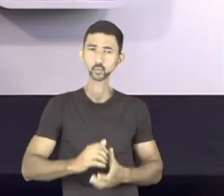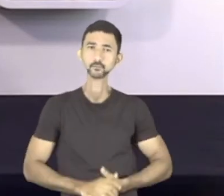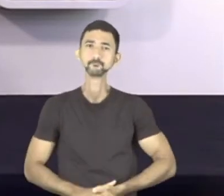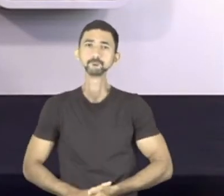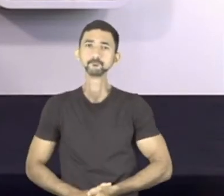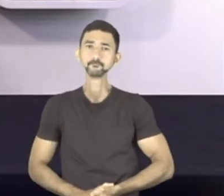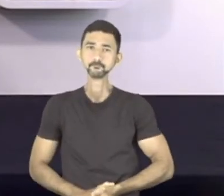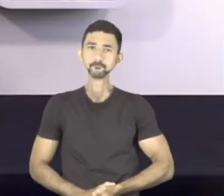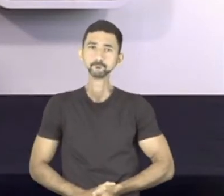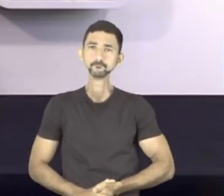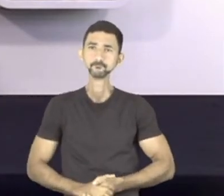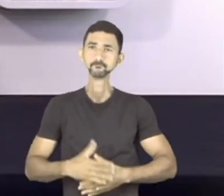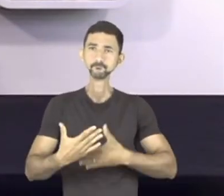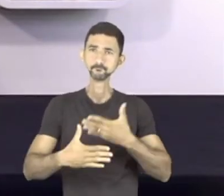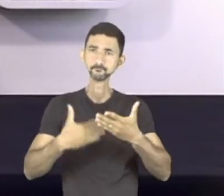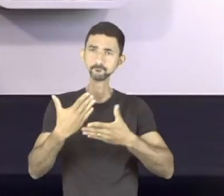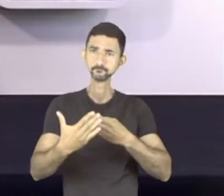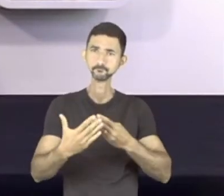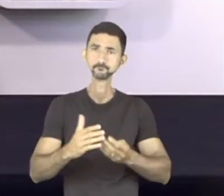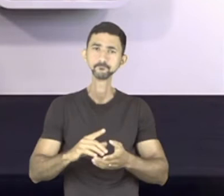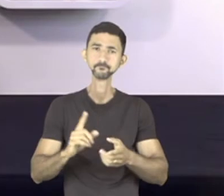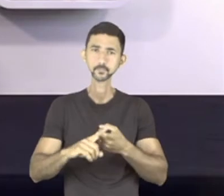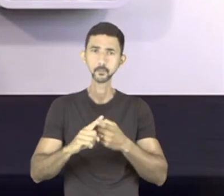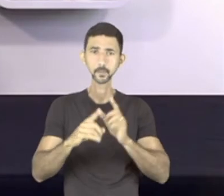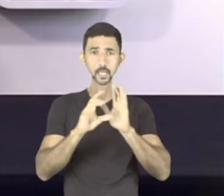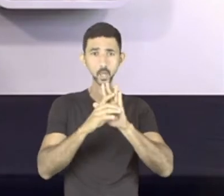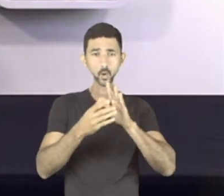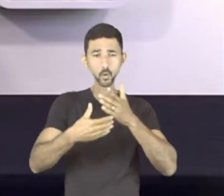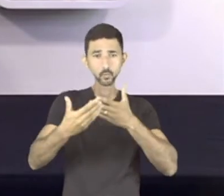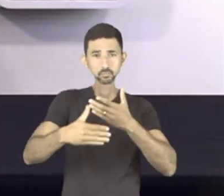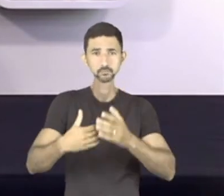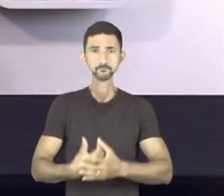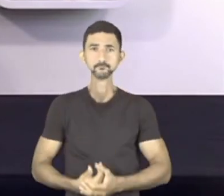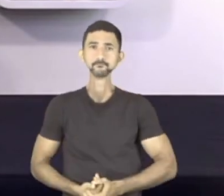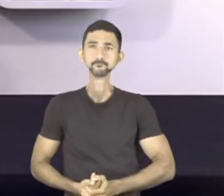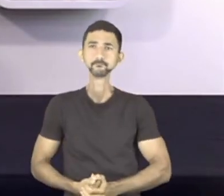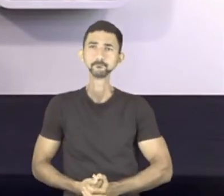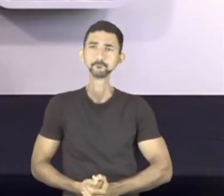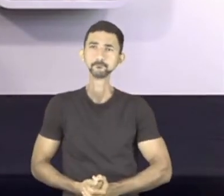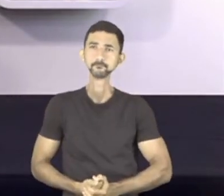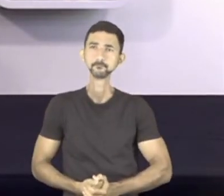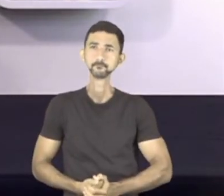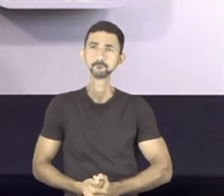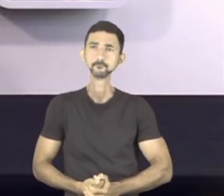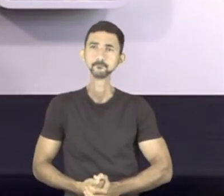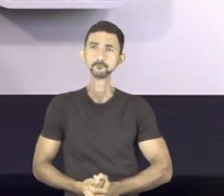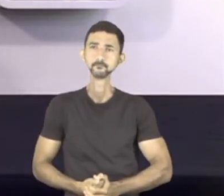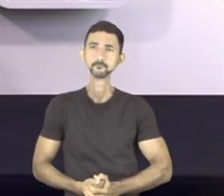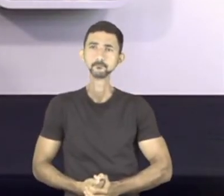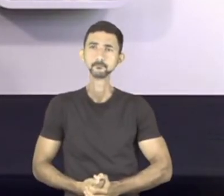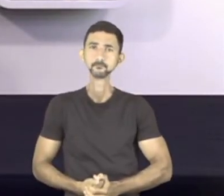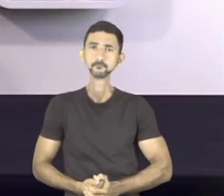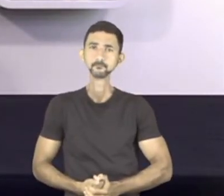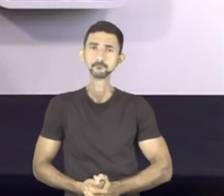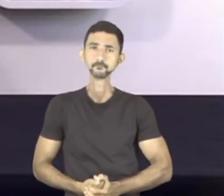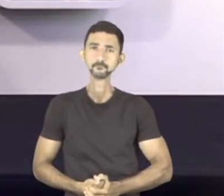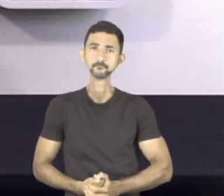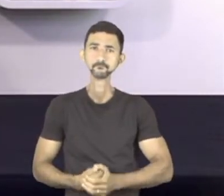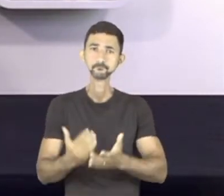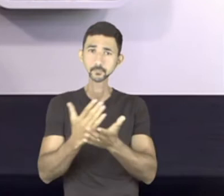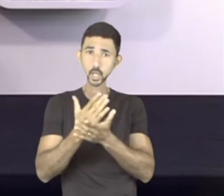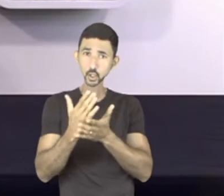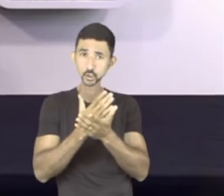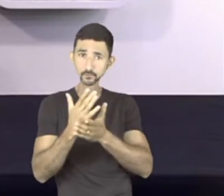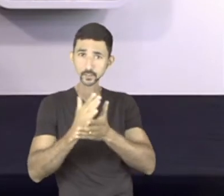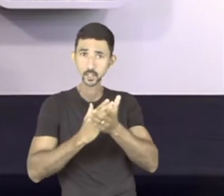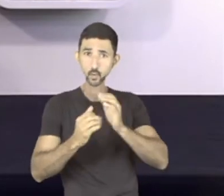nessas formas, nesses teguques ou nesses poncês, certo? Então, essa aí é a divisão